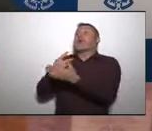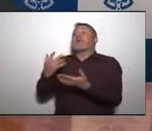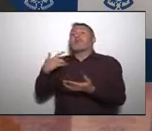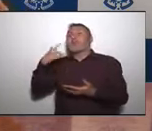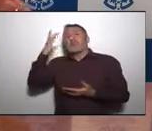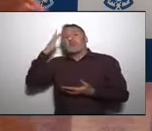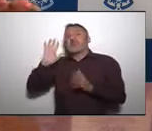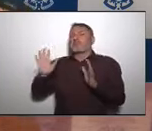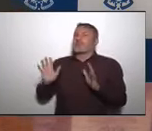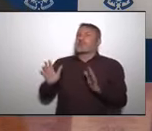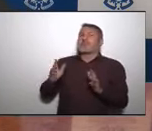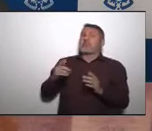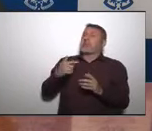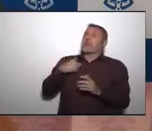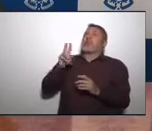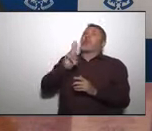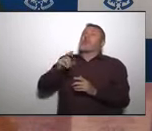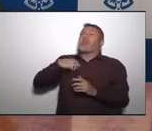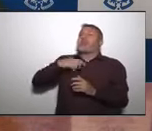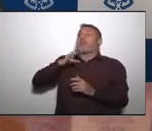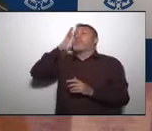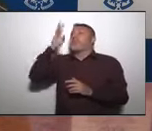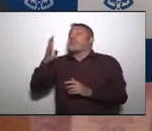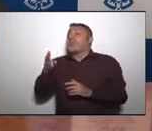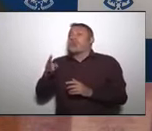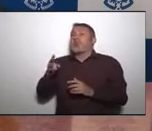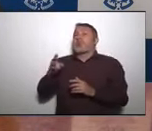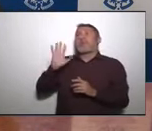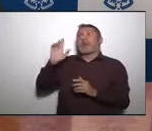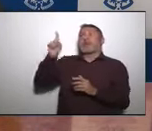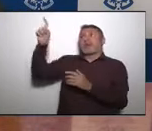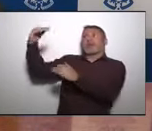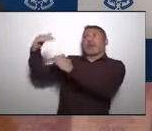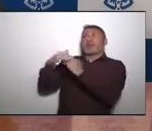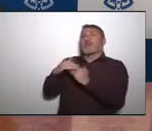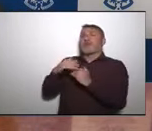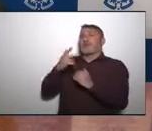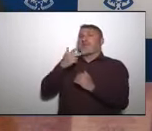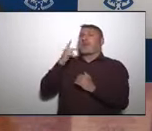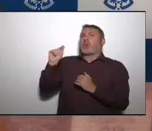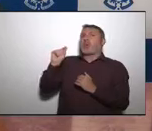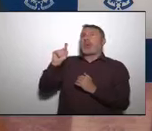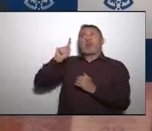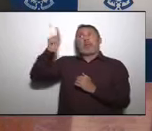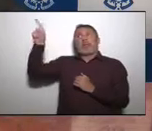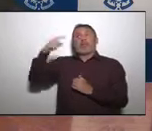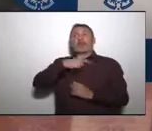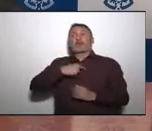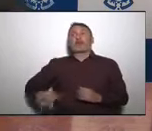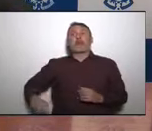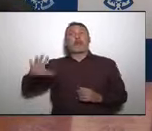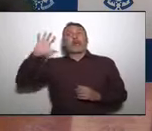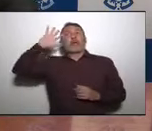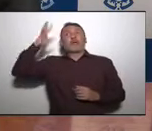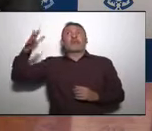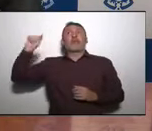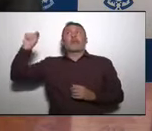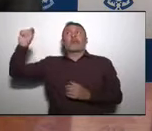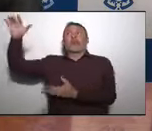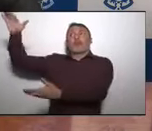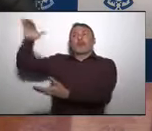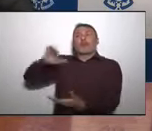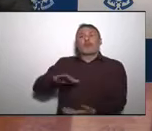requisitado, ou foi... Ele não usou nenhuma palavra dura, mas disse que teve lá, de fato, decisões lá que o teste teve, que os